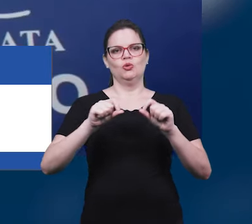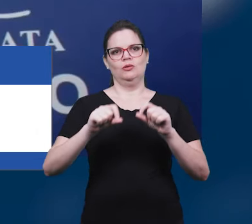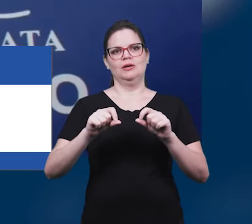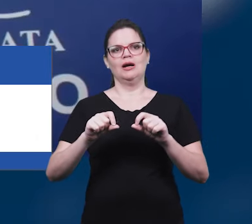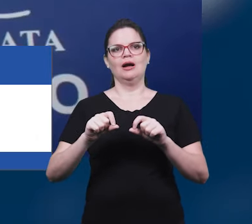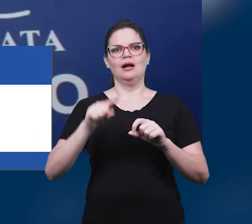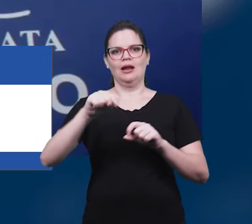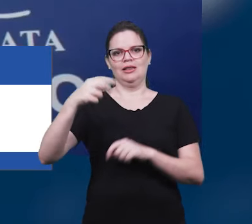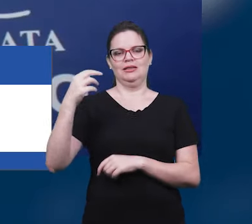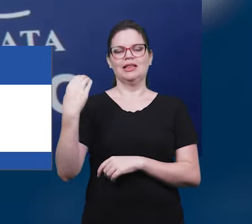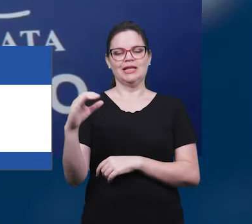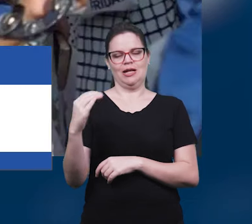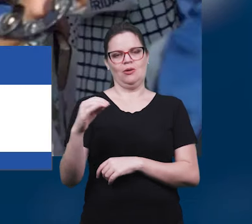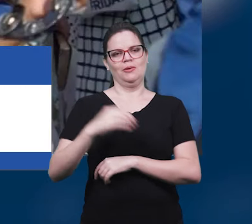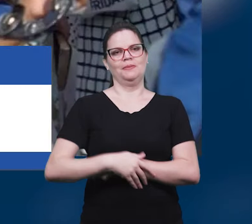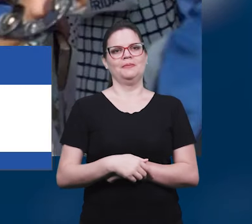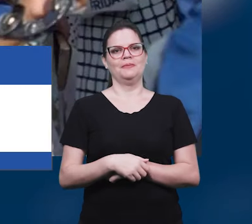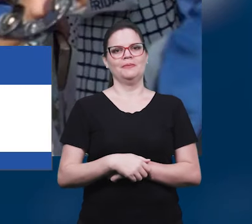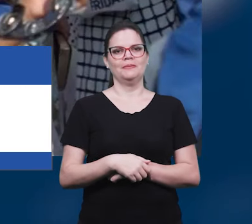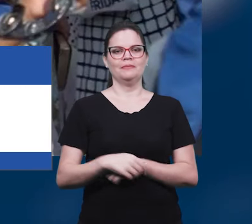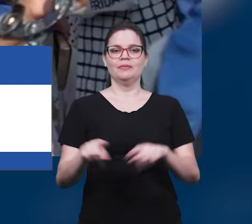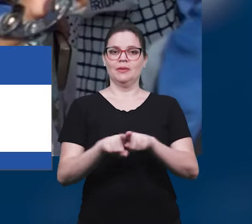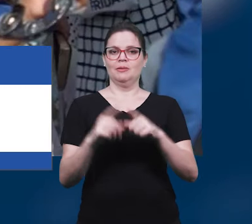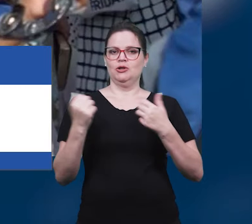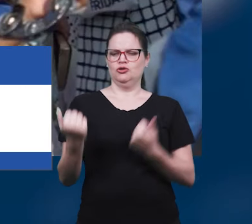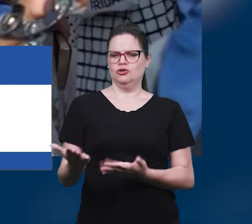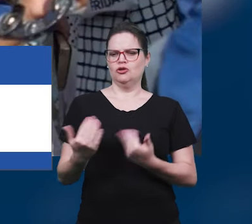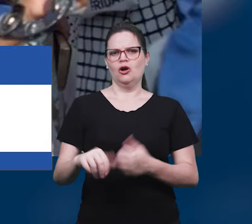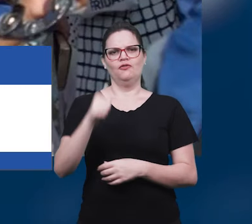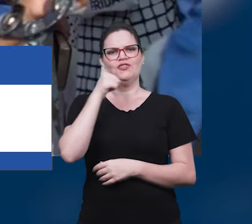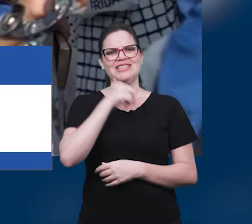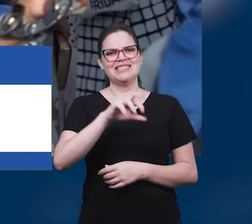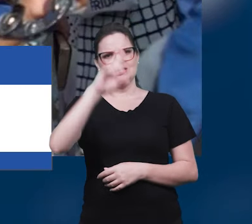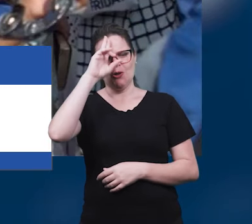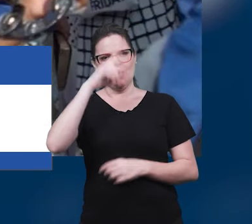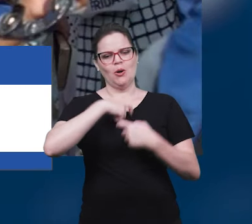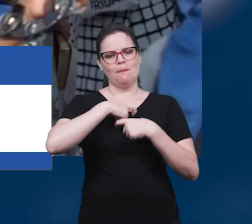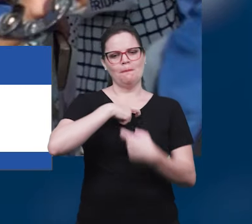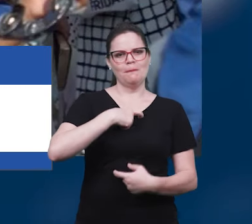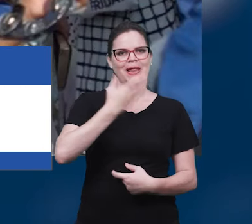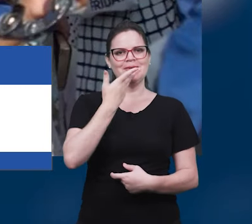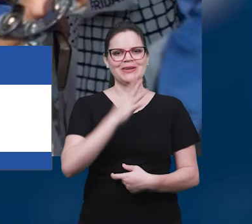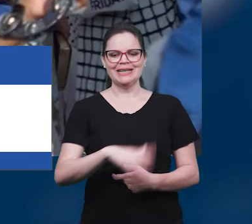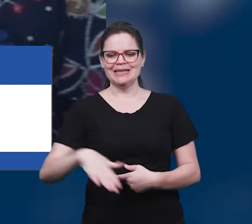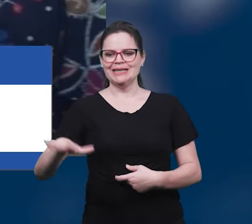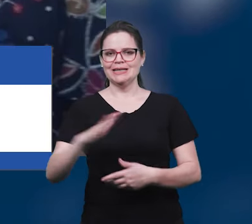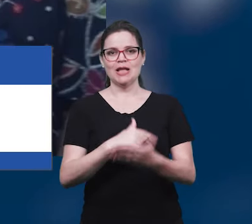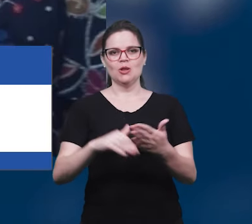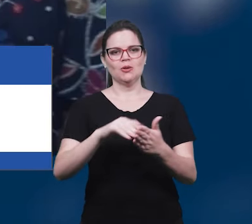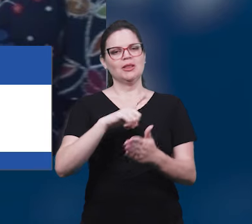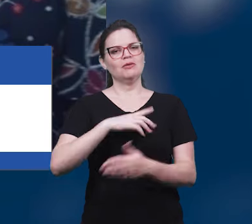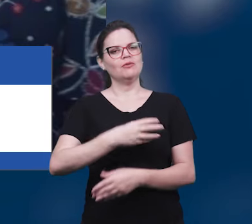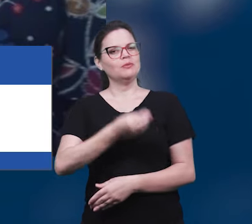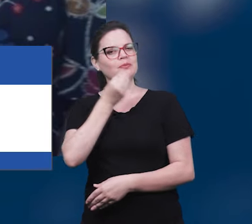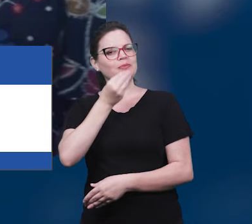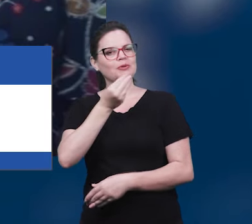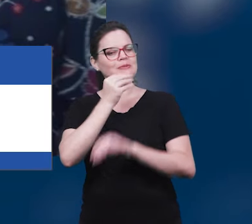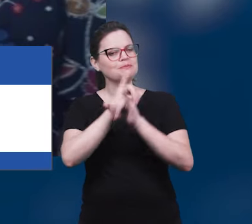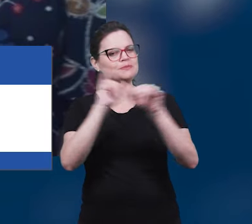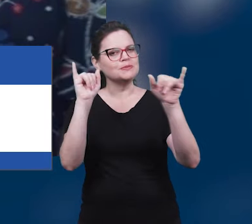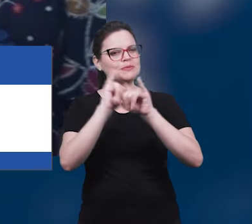Oceânica do município de Niterói jovens senhoras obreiros e crianças tiveram a oportunidade de